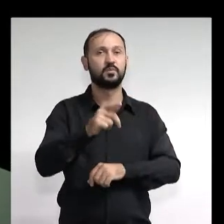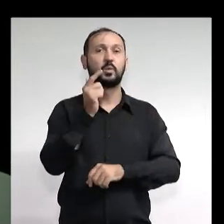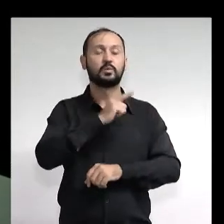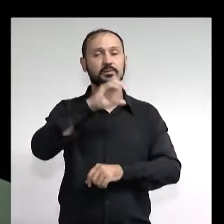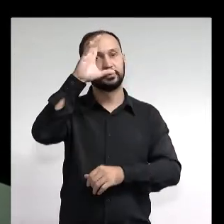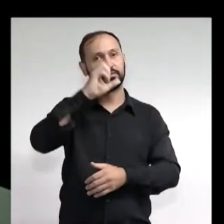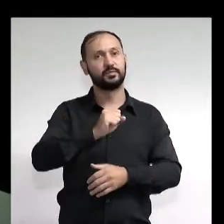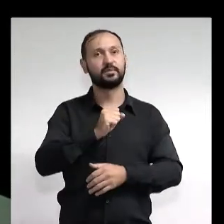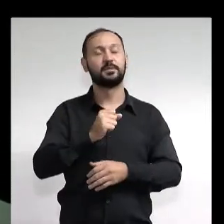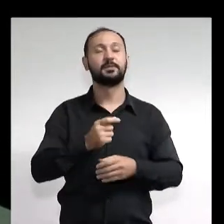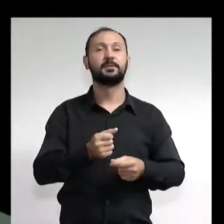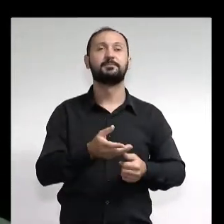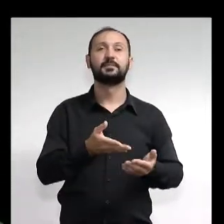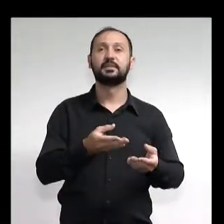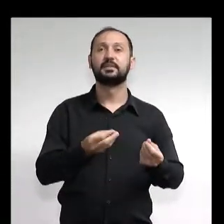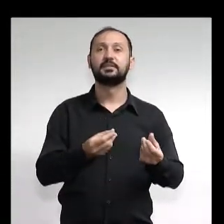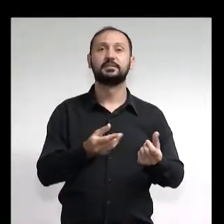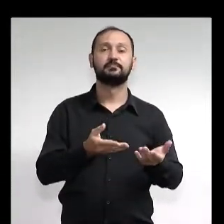poderia solucionar